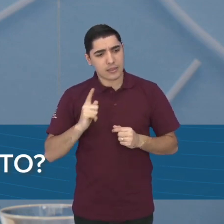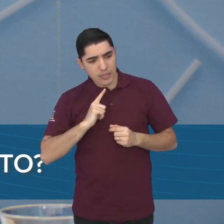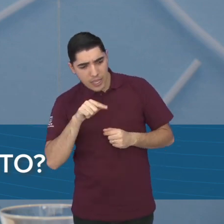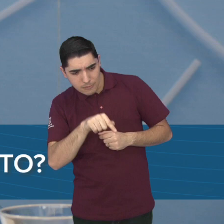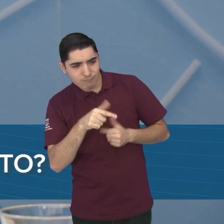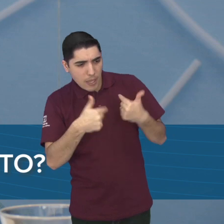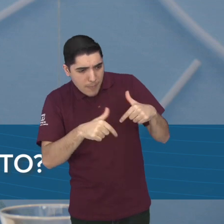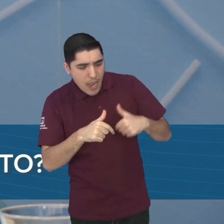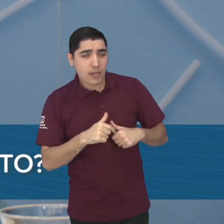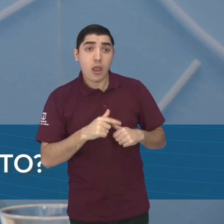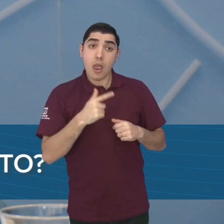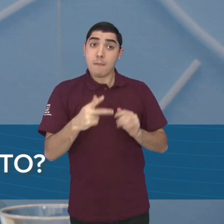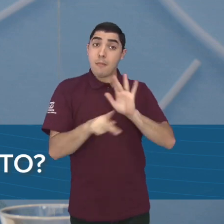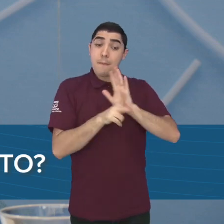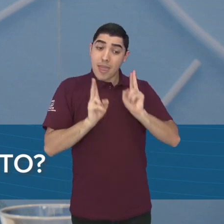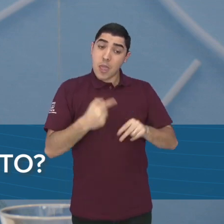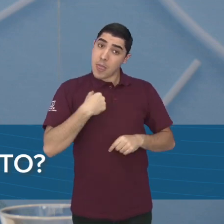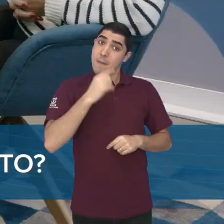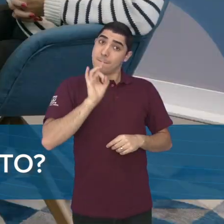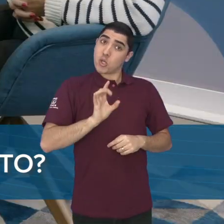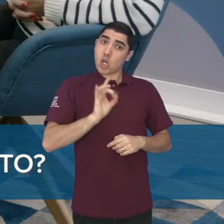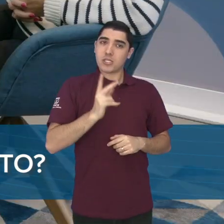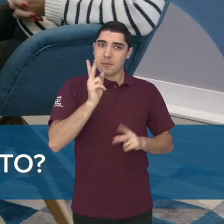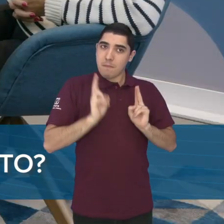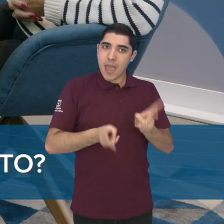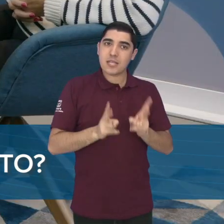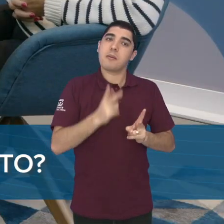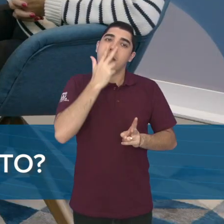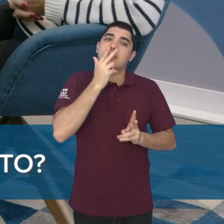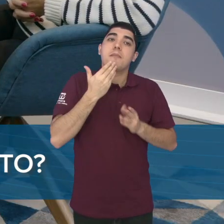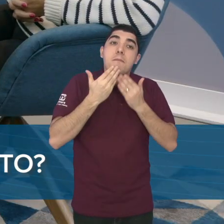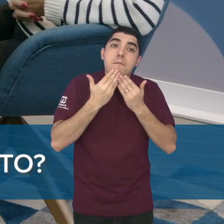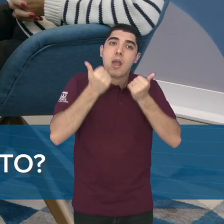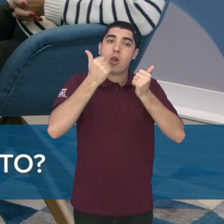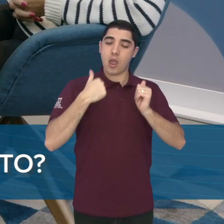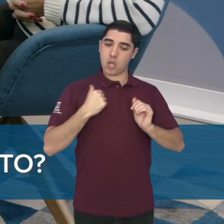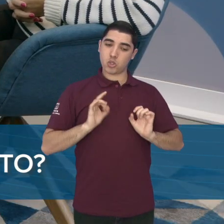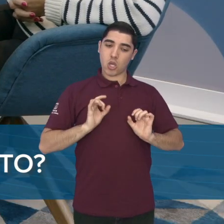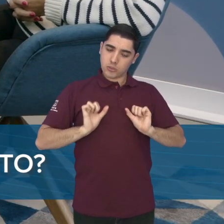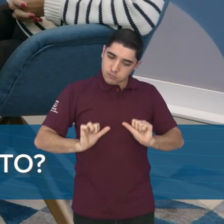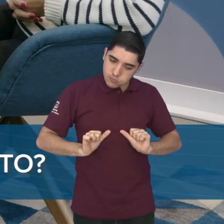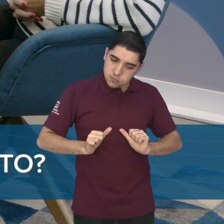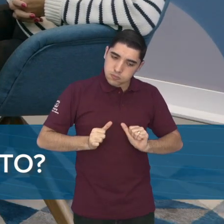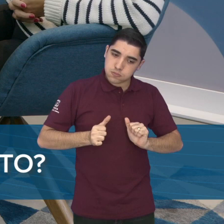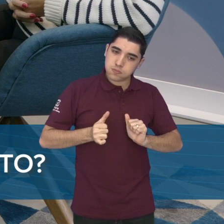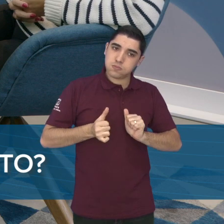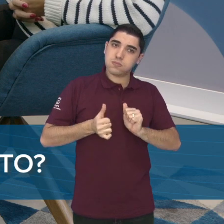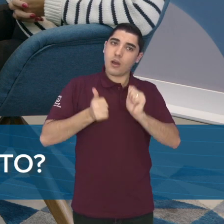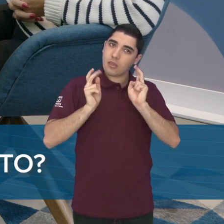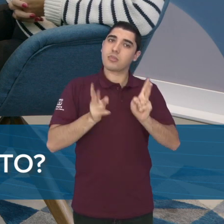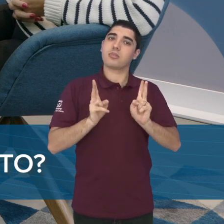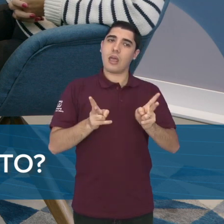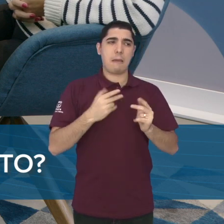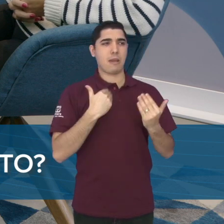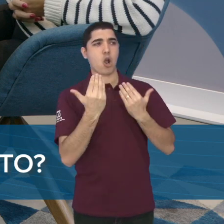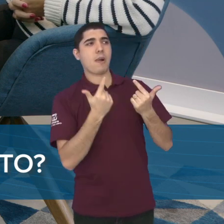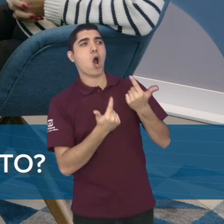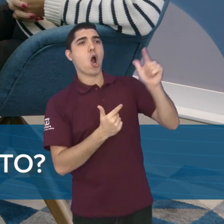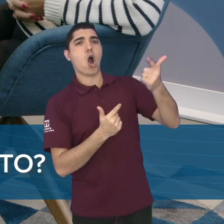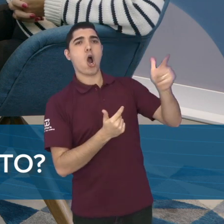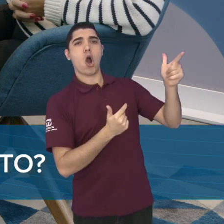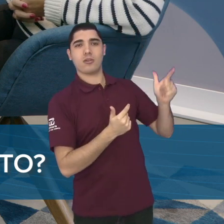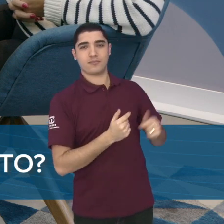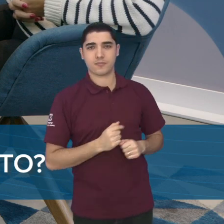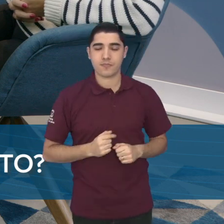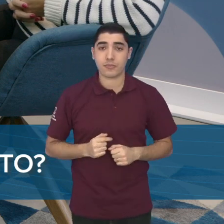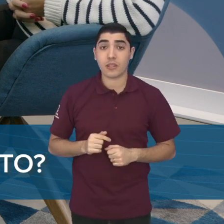caminho mais saudável mesmo, pelo menos vejo dessa forma, né? Parece ser um caminho um pouco melhor, né? E sem sofrimento